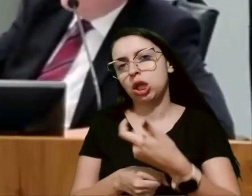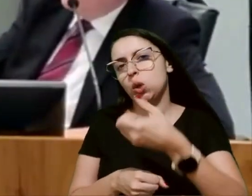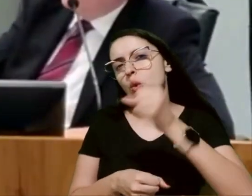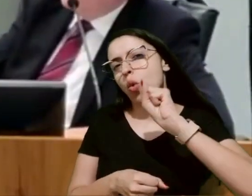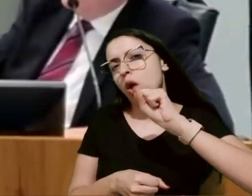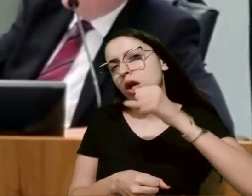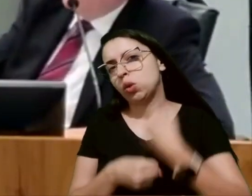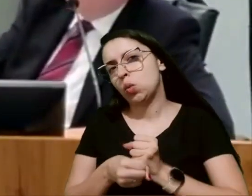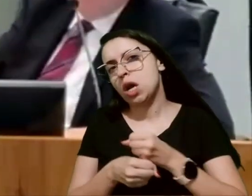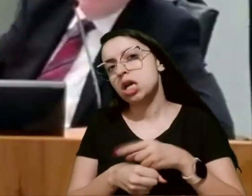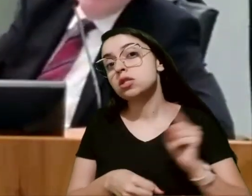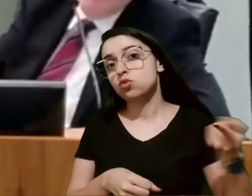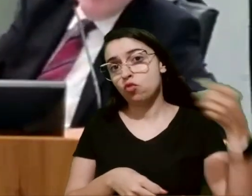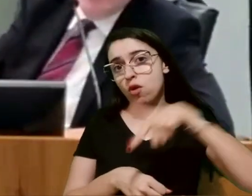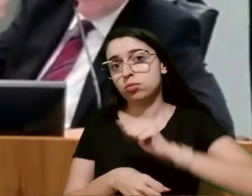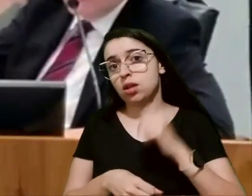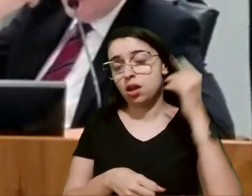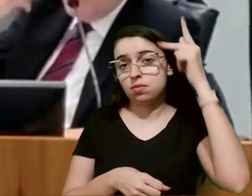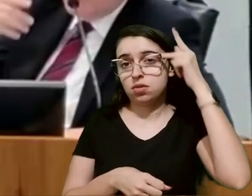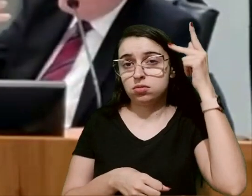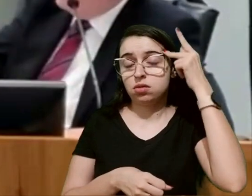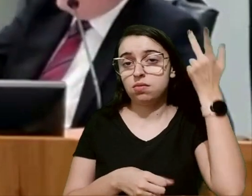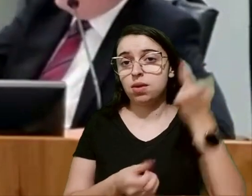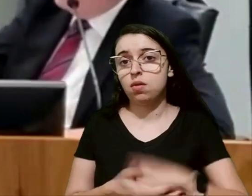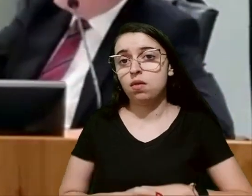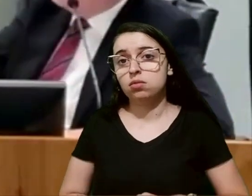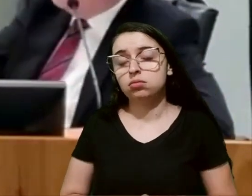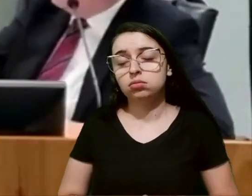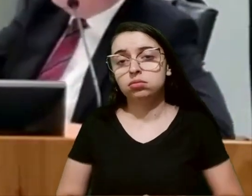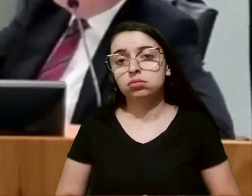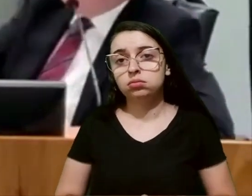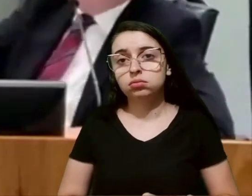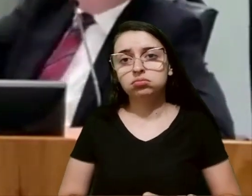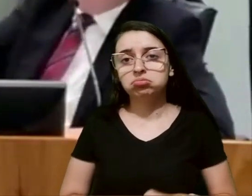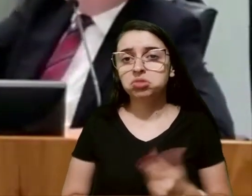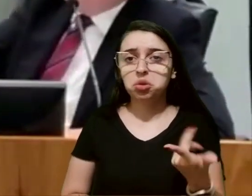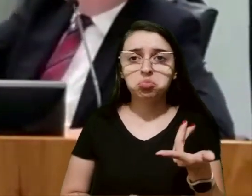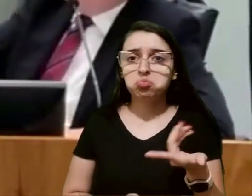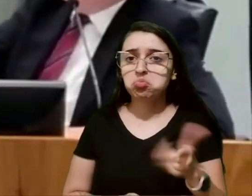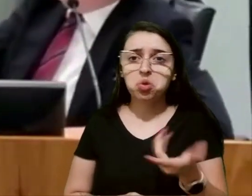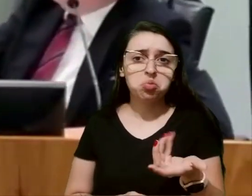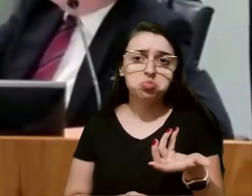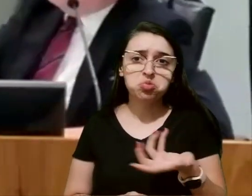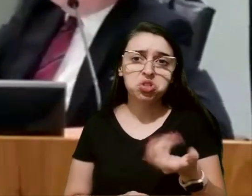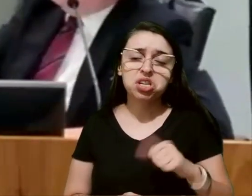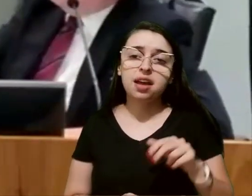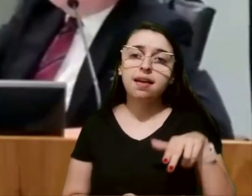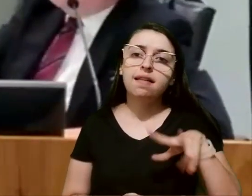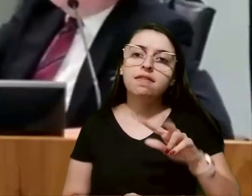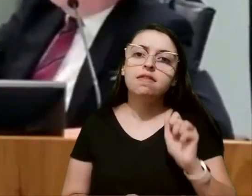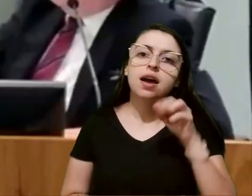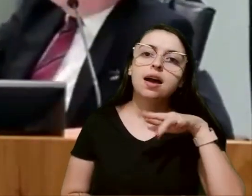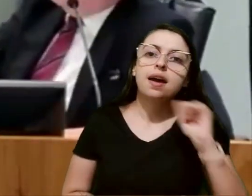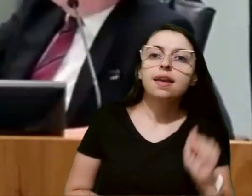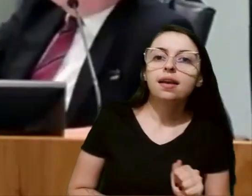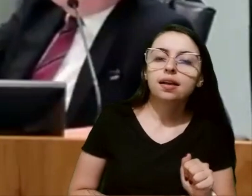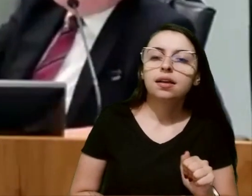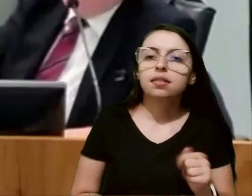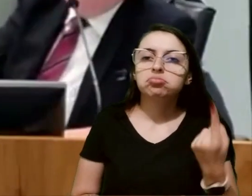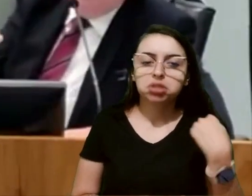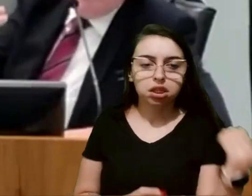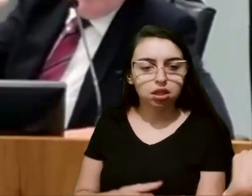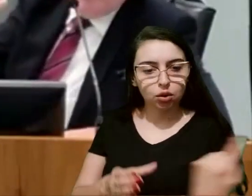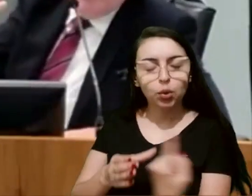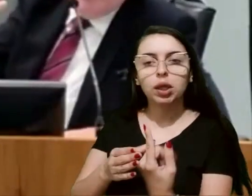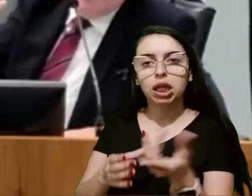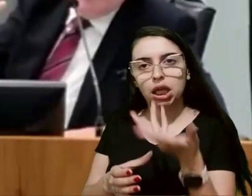São Paulo, eu, por uma necessidade até pessoal, precisava voltar para São Paulo. E não havia vara